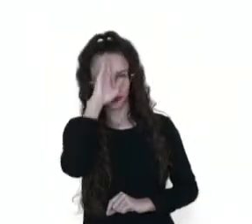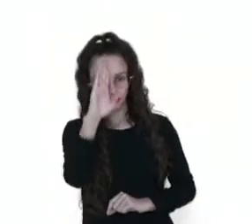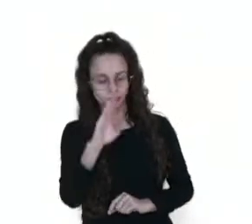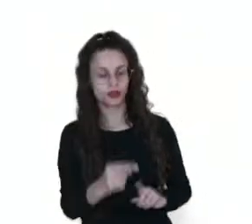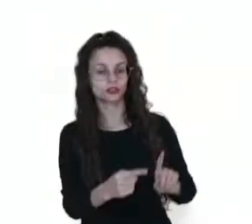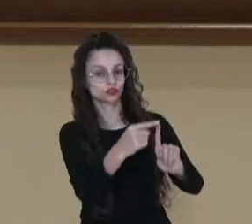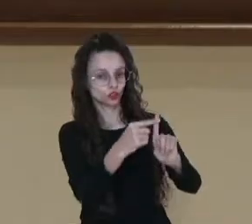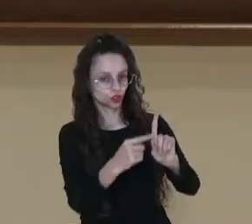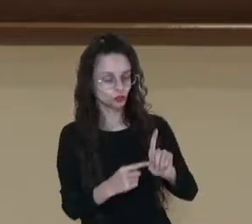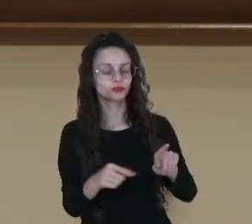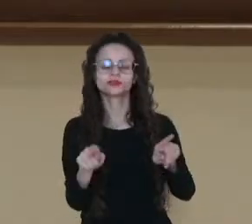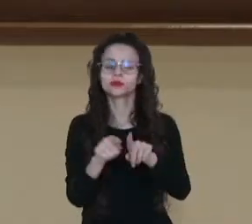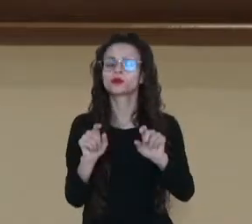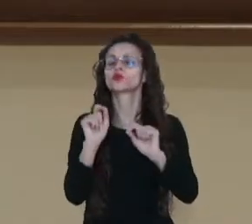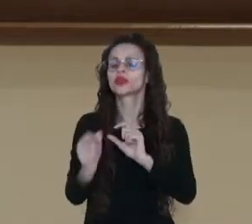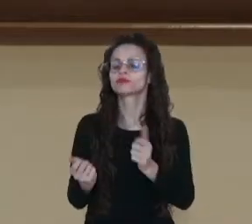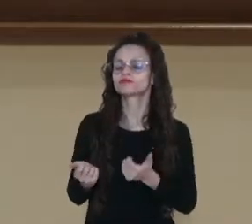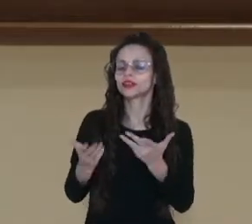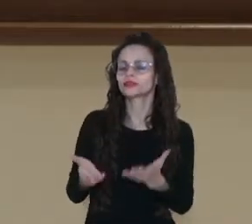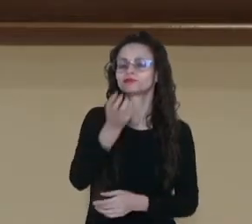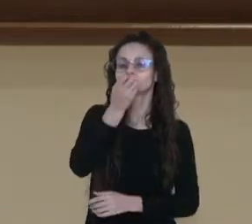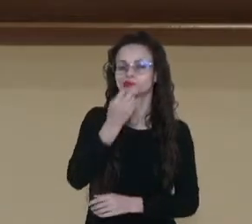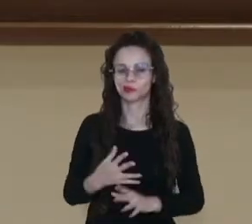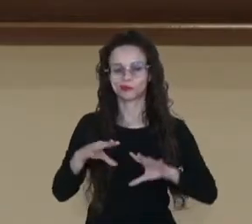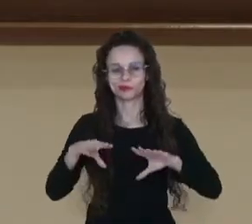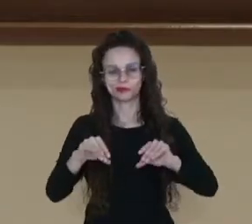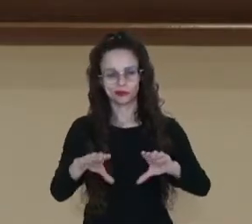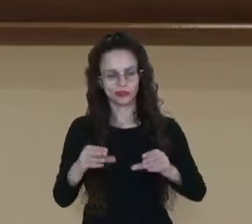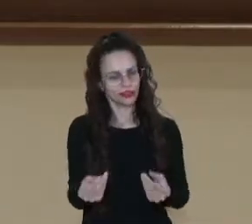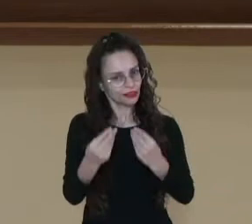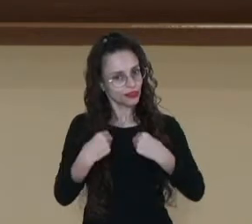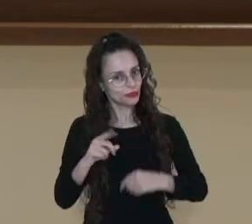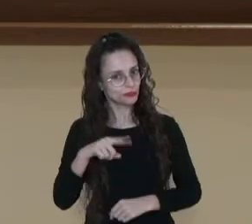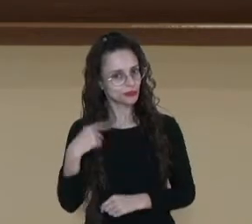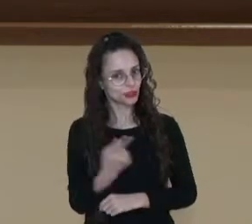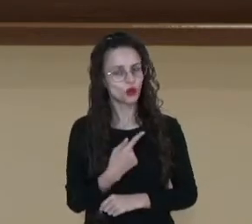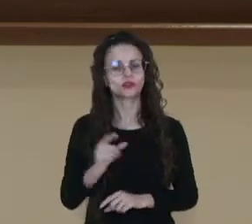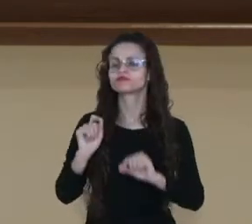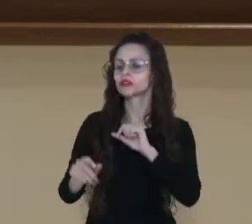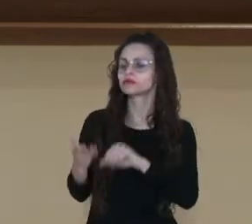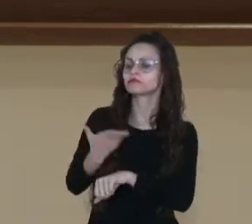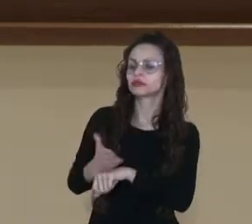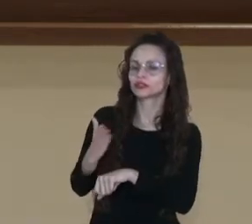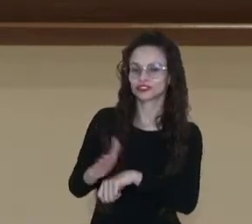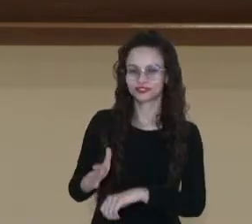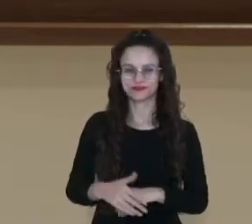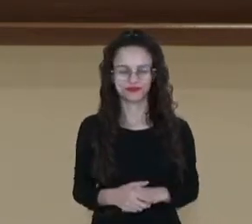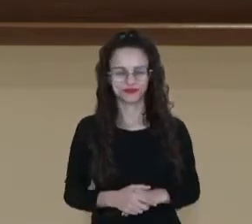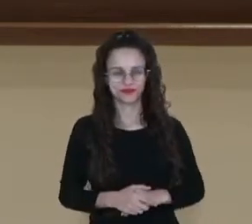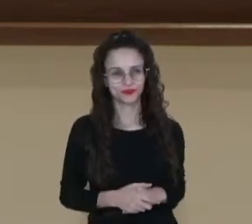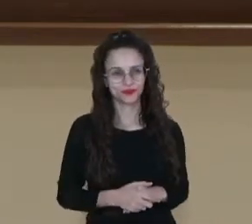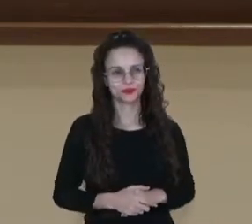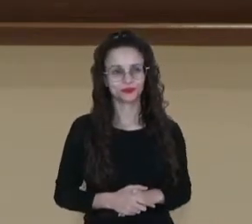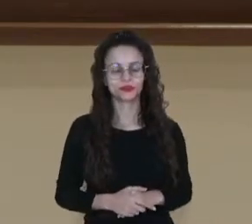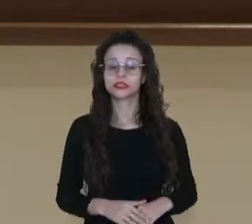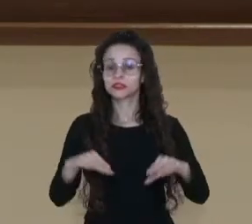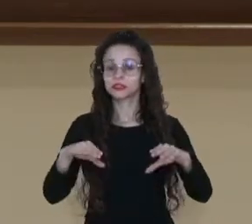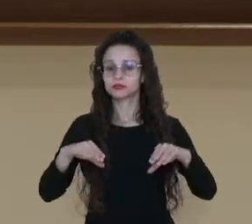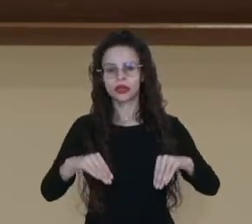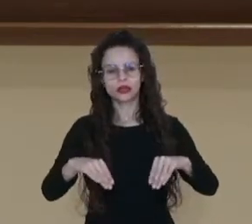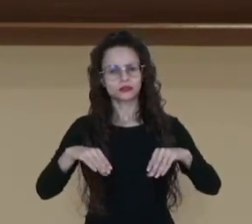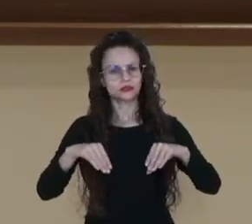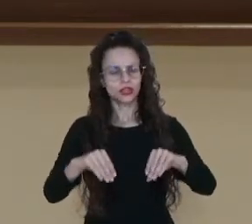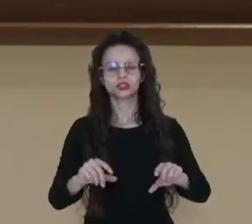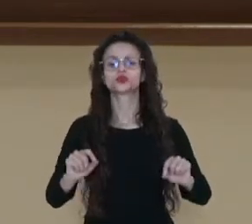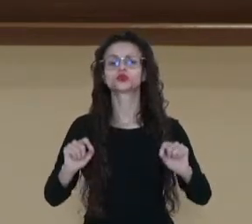e benefícios que a massagem pode trazer para os seus praticantes. Massagem.